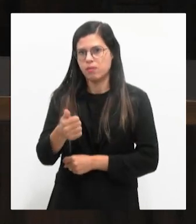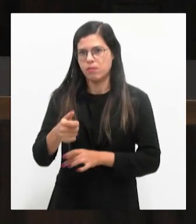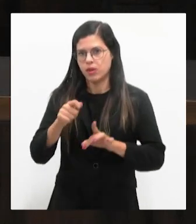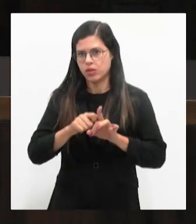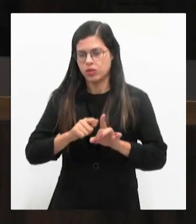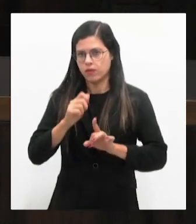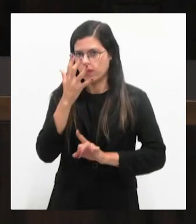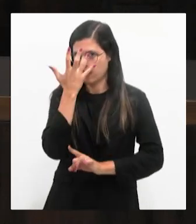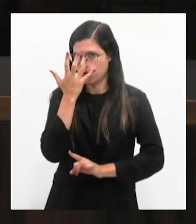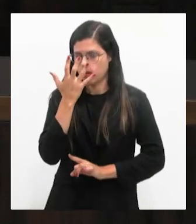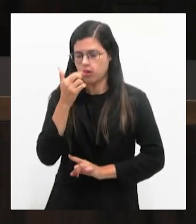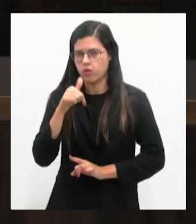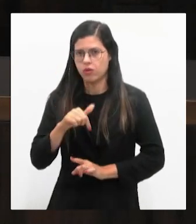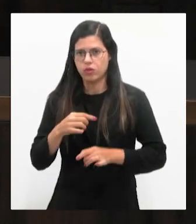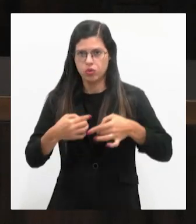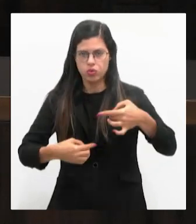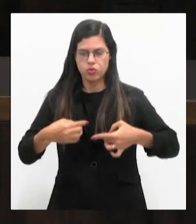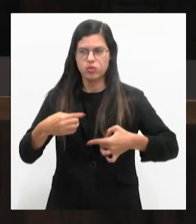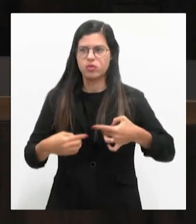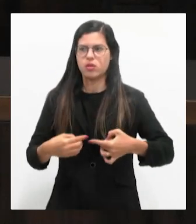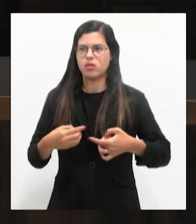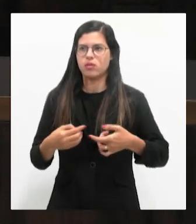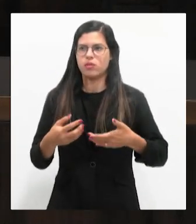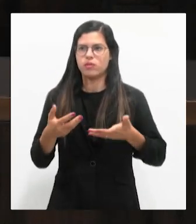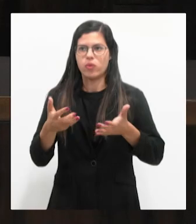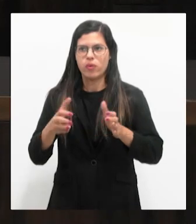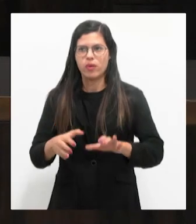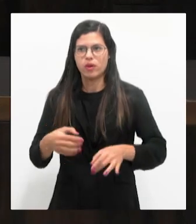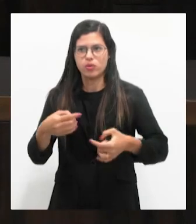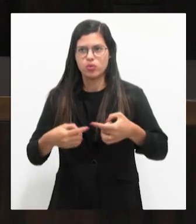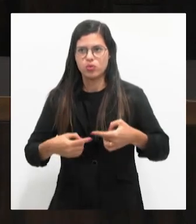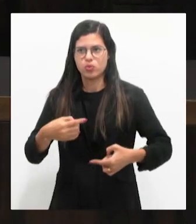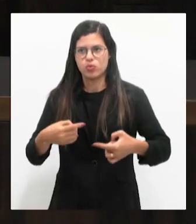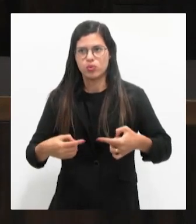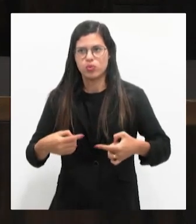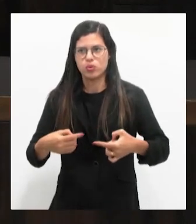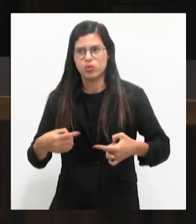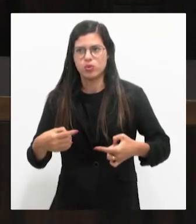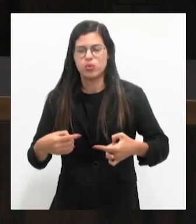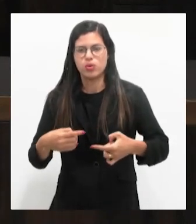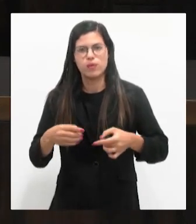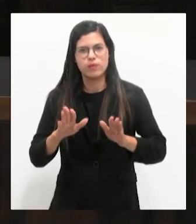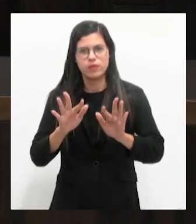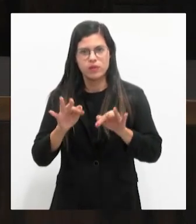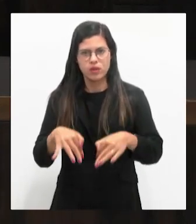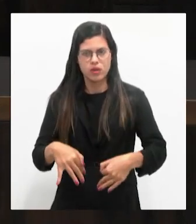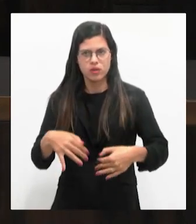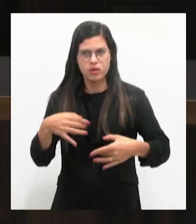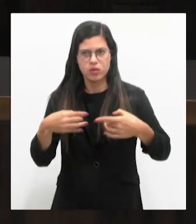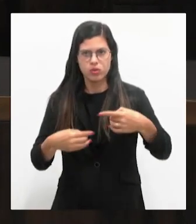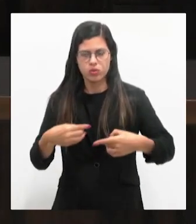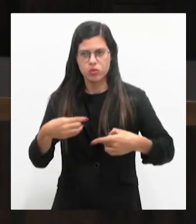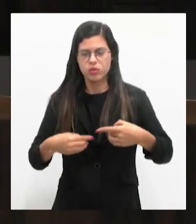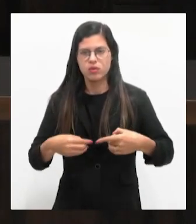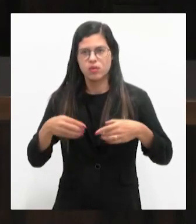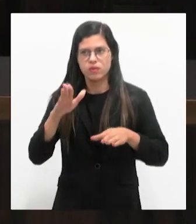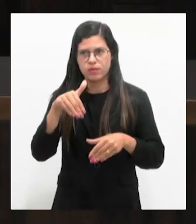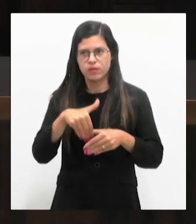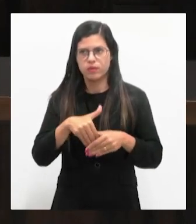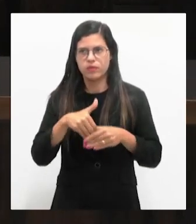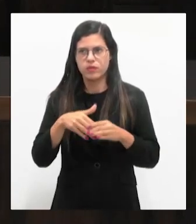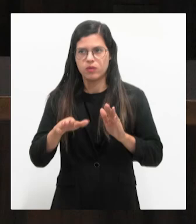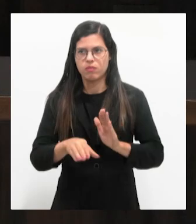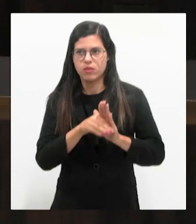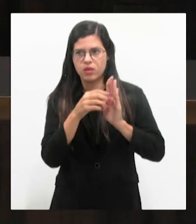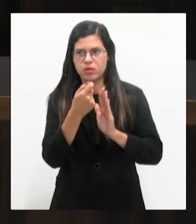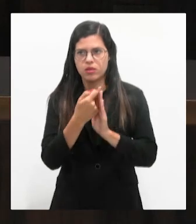fevereiro. Em discussão. Não havendo quem queira discutir, é encerrada a discussão. Em votação, a emenda